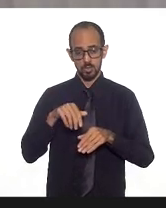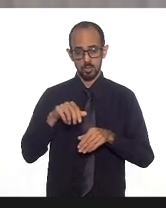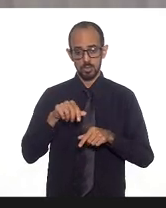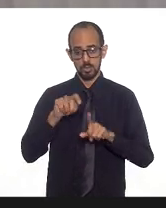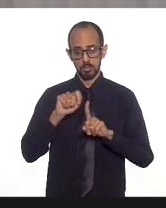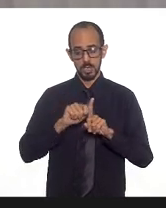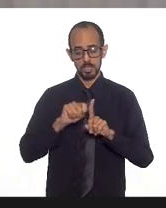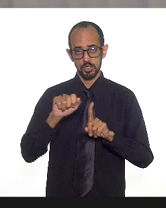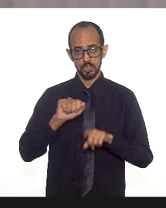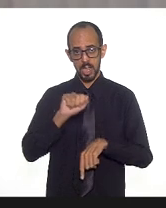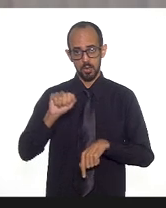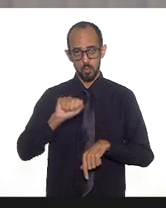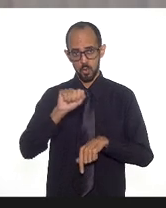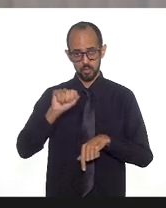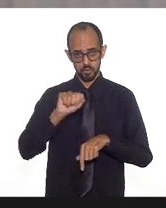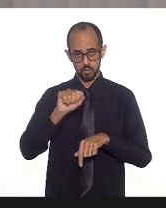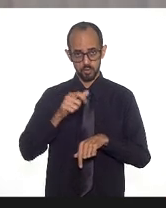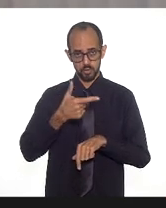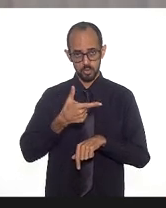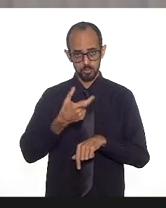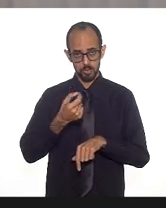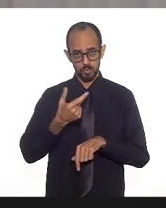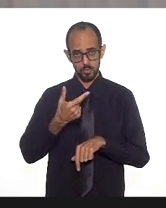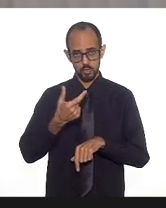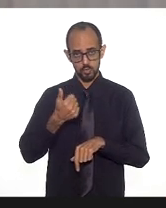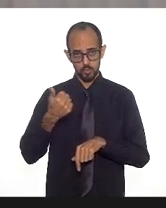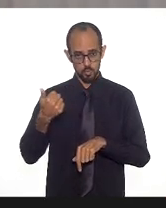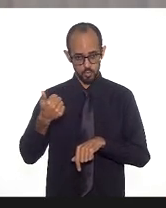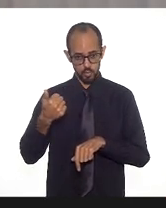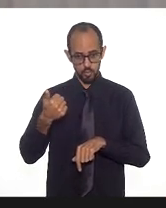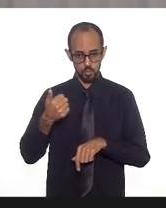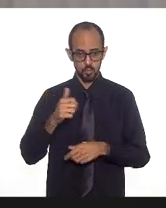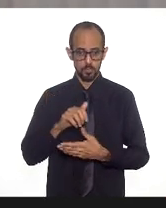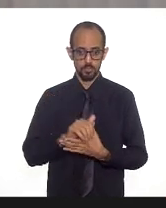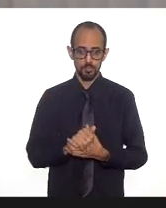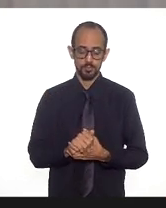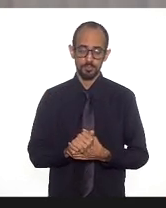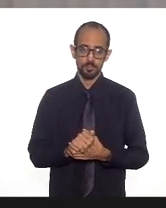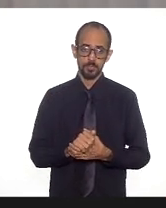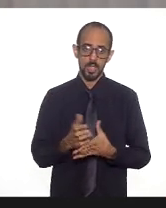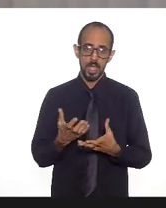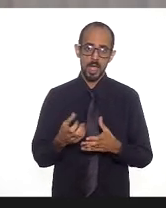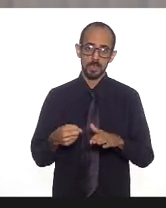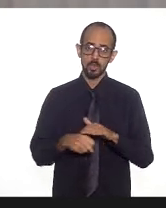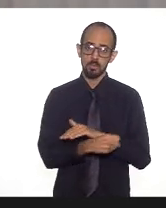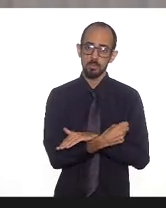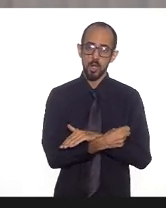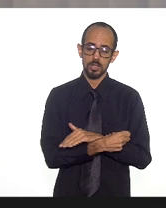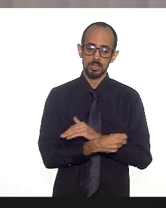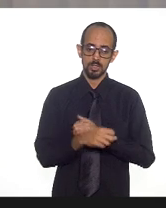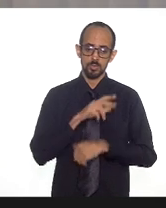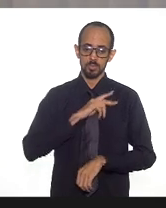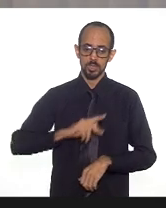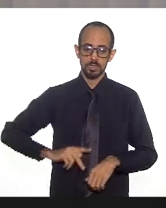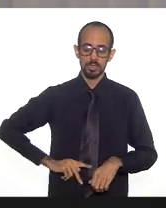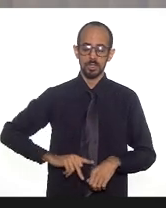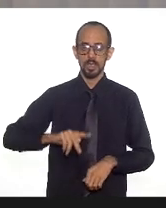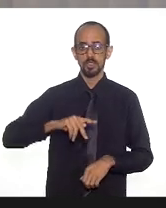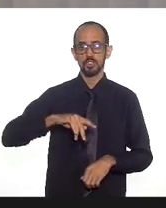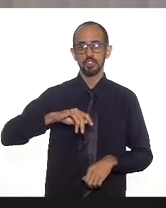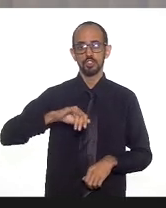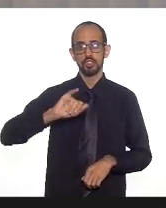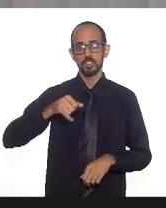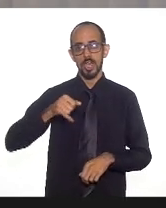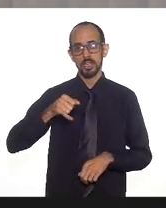agosto desse ano, para toma de posse desse presidente em janeiro de 2022,